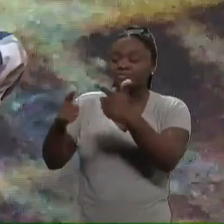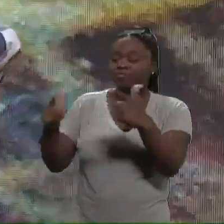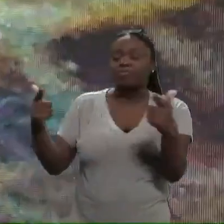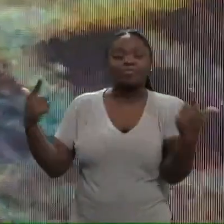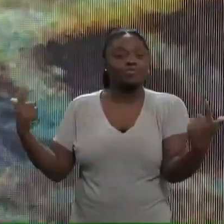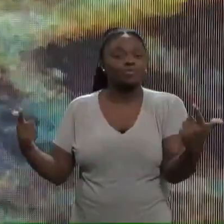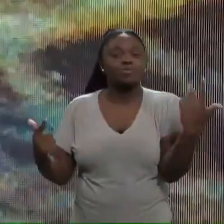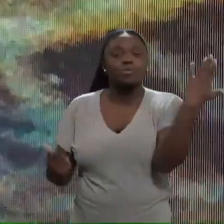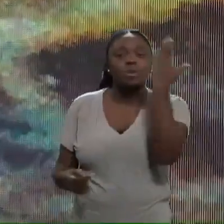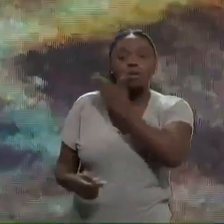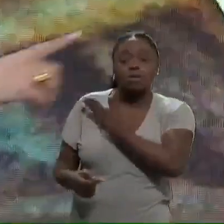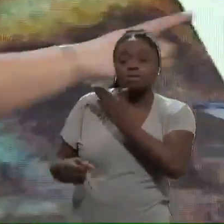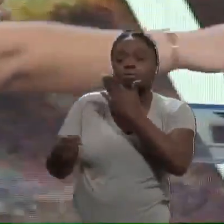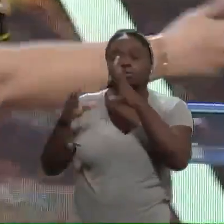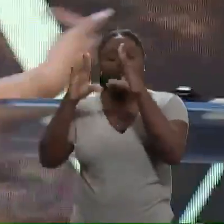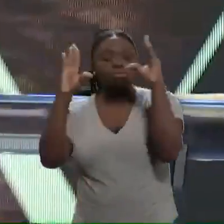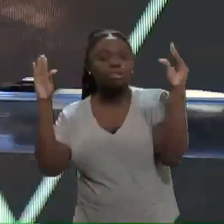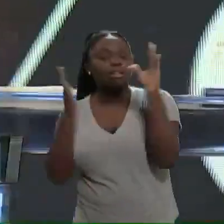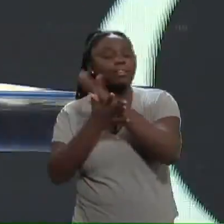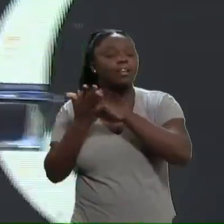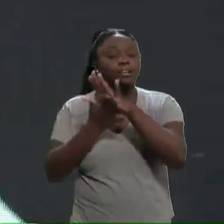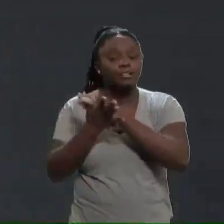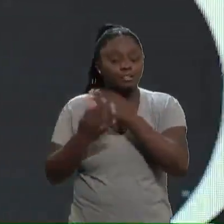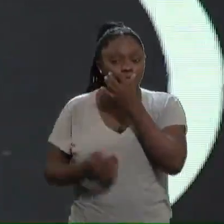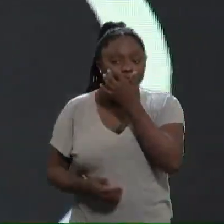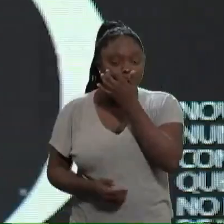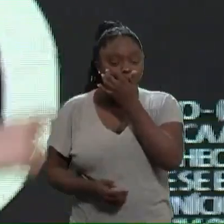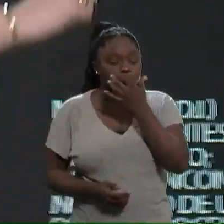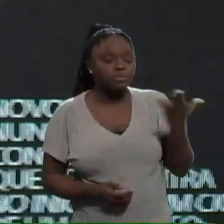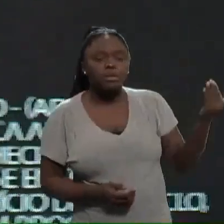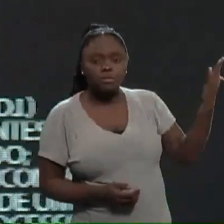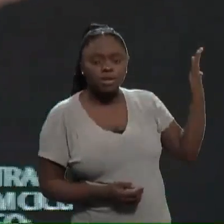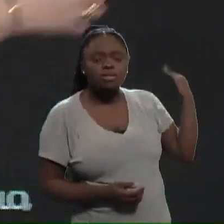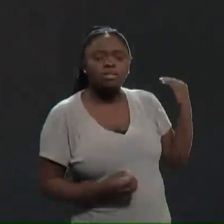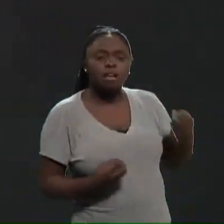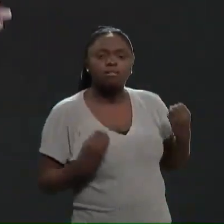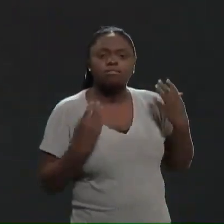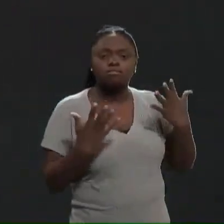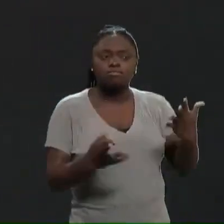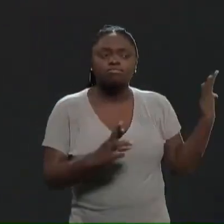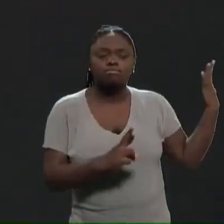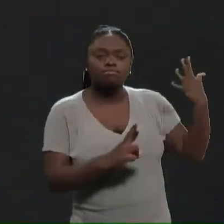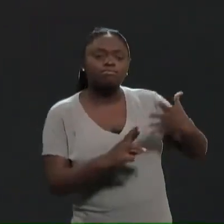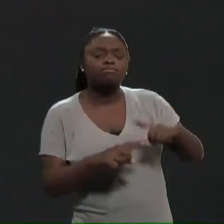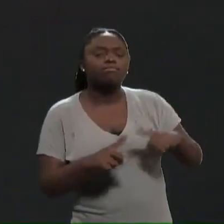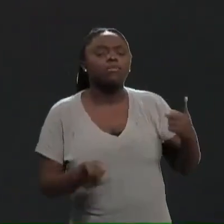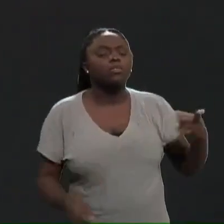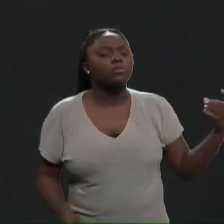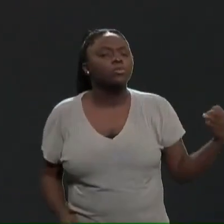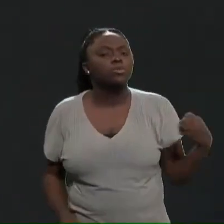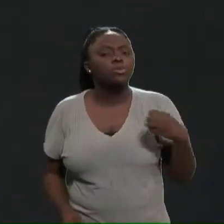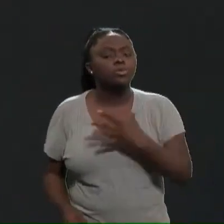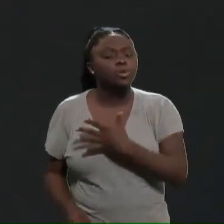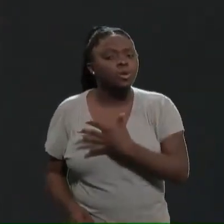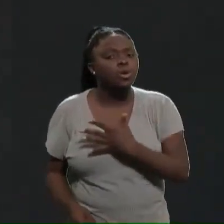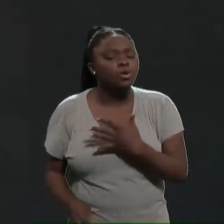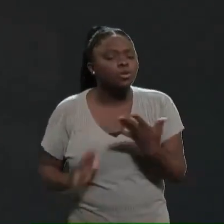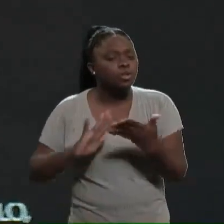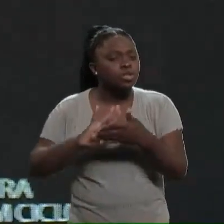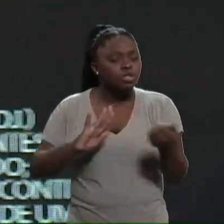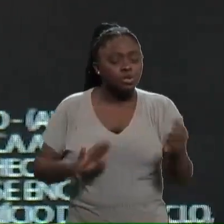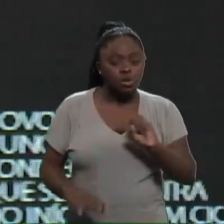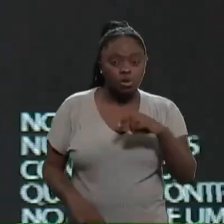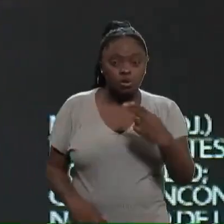nenhuma. O passado te dá referência, mas o novo de Deus não te tira toda a referência. Ou